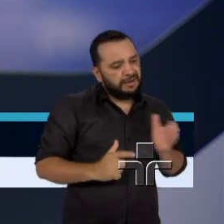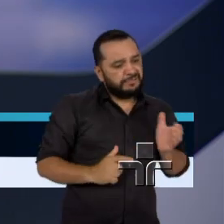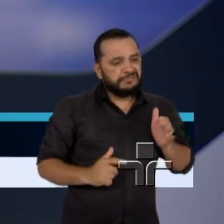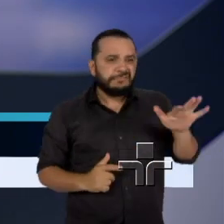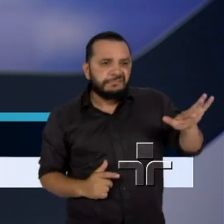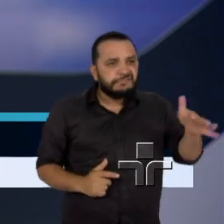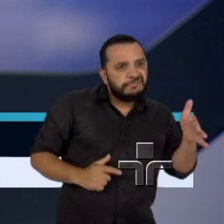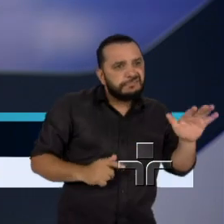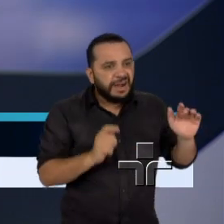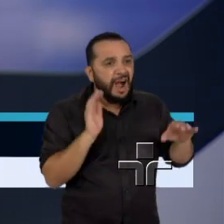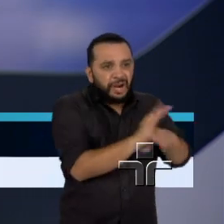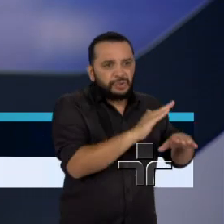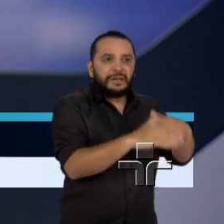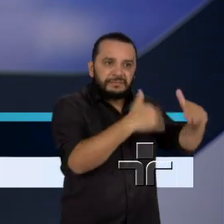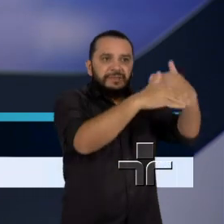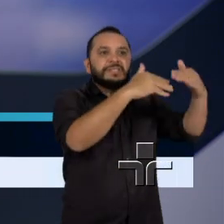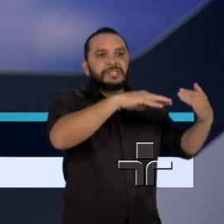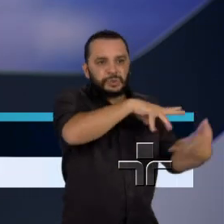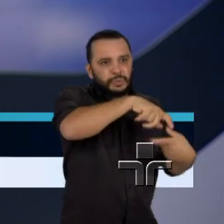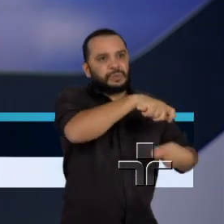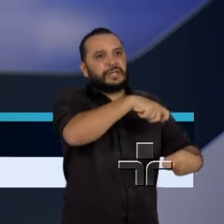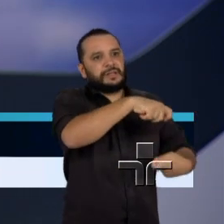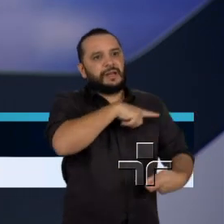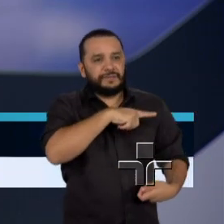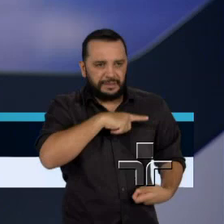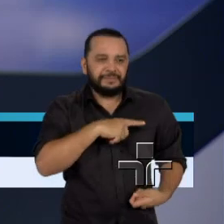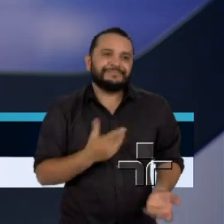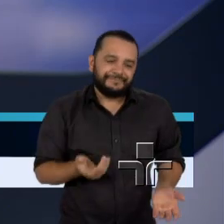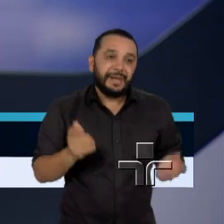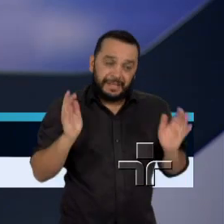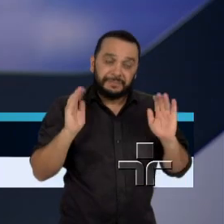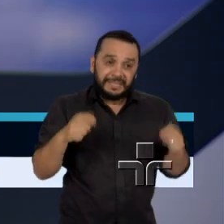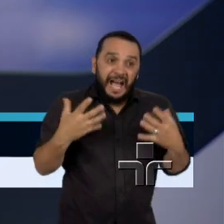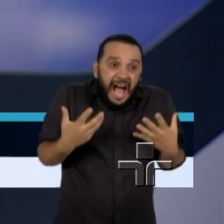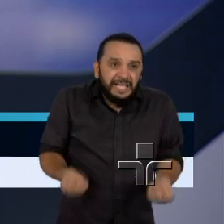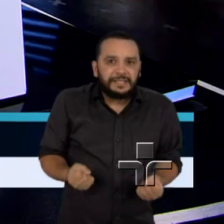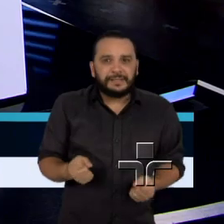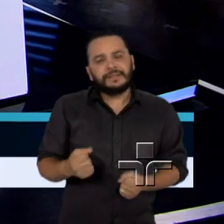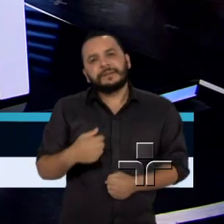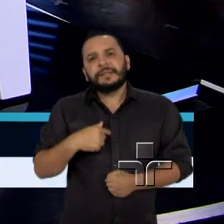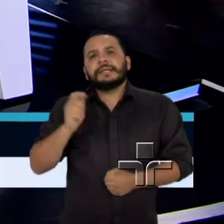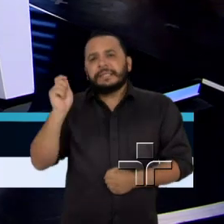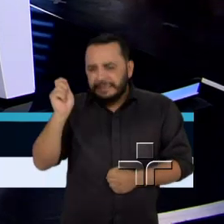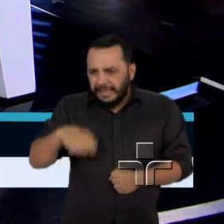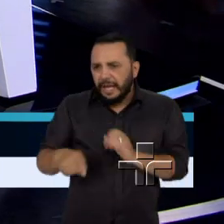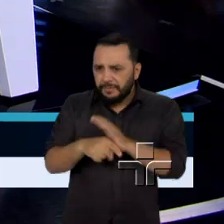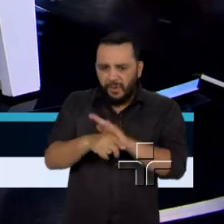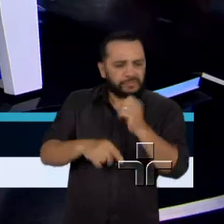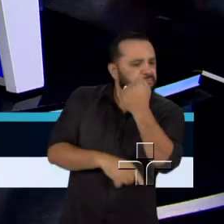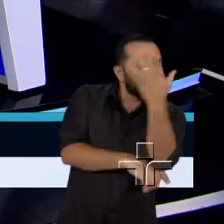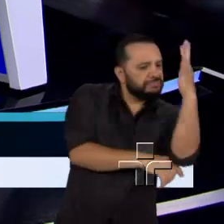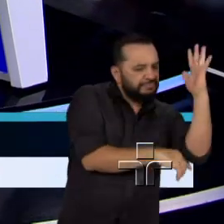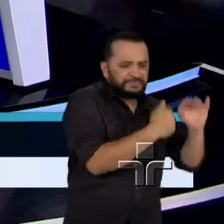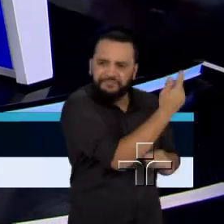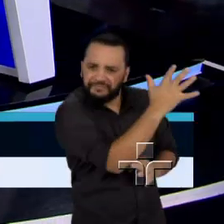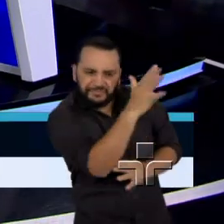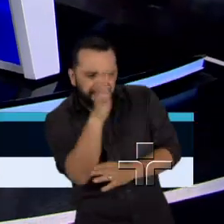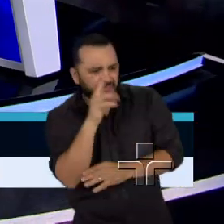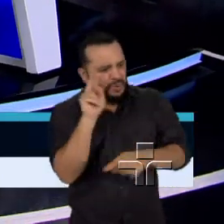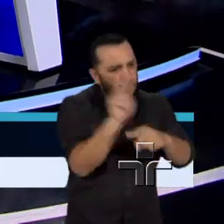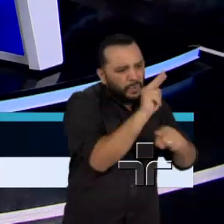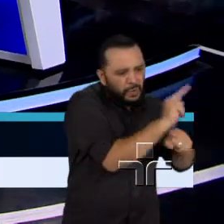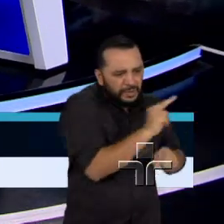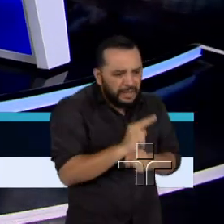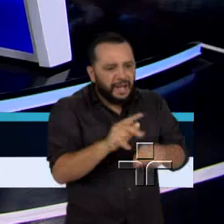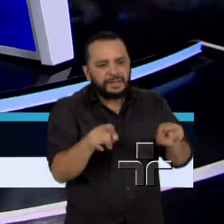de forma sustentável. Agora tem que ver o interesse de ambas as partes. Então tem como explorar essas riquezas preservando o meio ambiente, você acha, para ajudar a